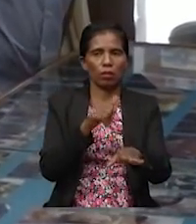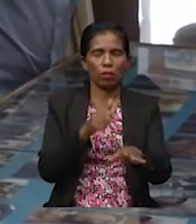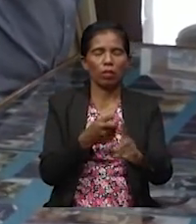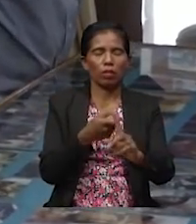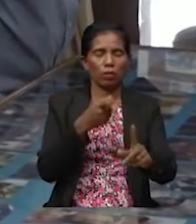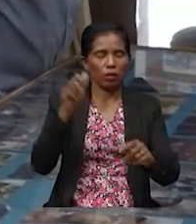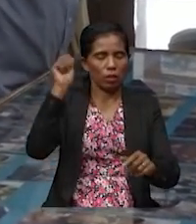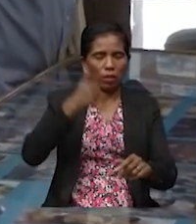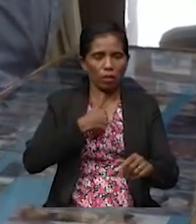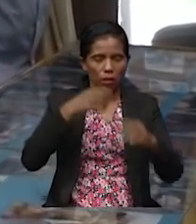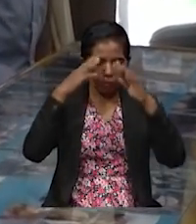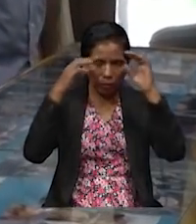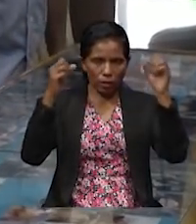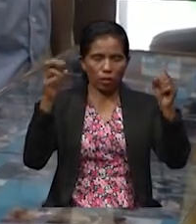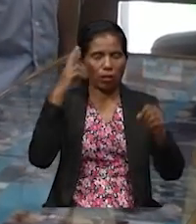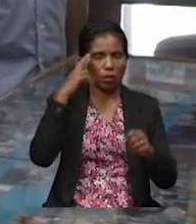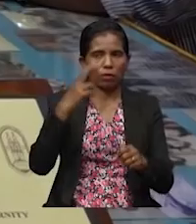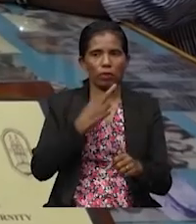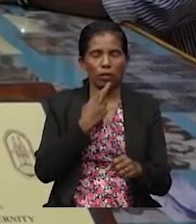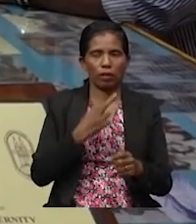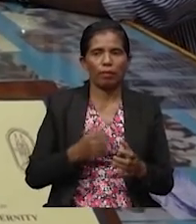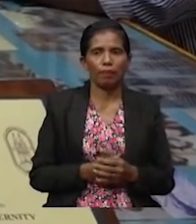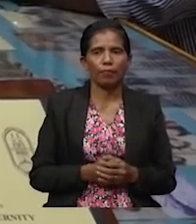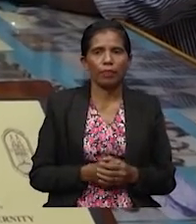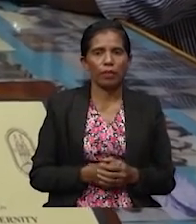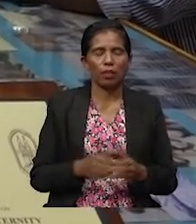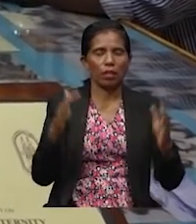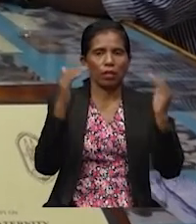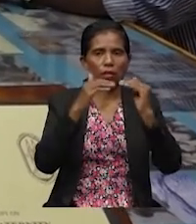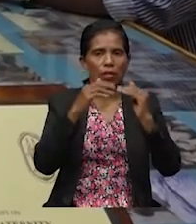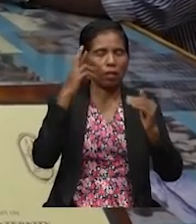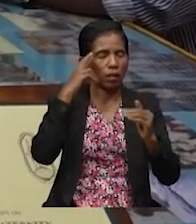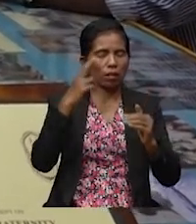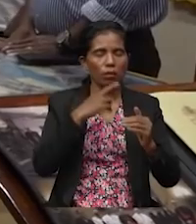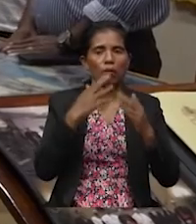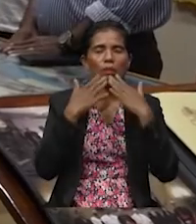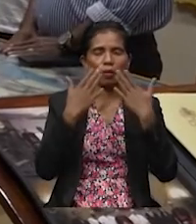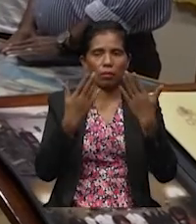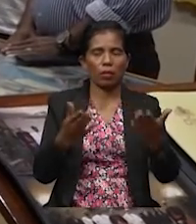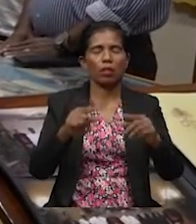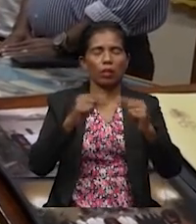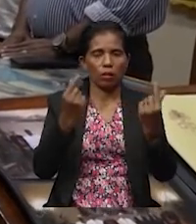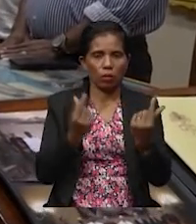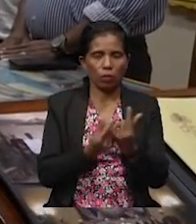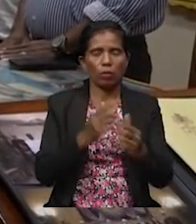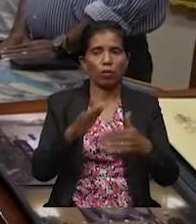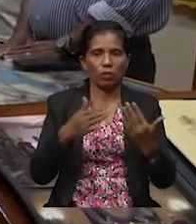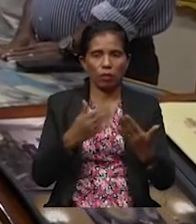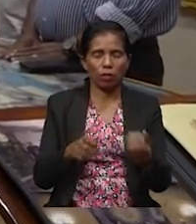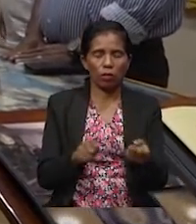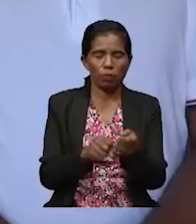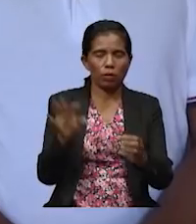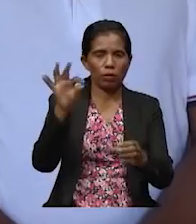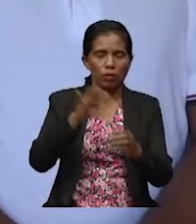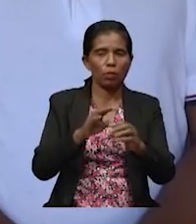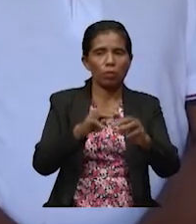a presidente da República, José Ramos Horta. Durante o encontro, Ramos Horta agradece à equipa dinamiza apoio votos